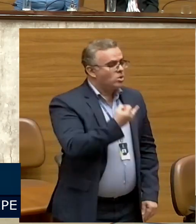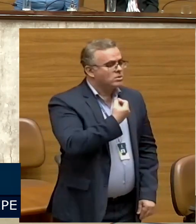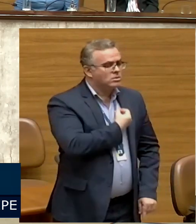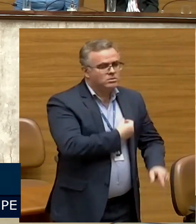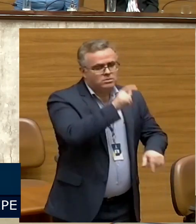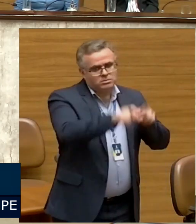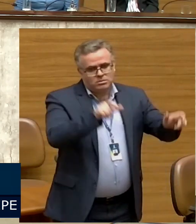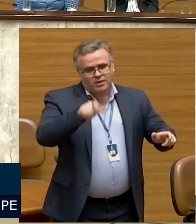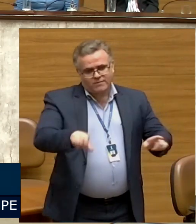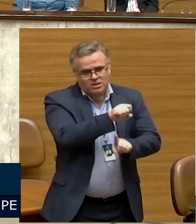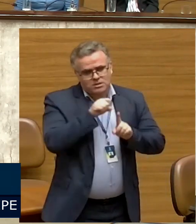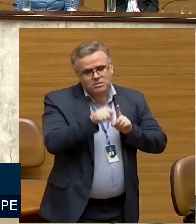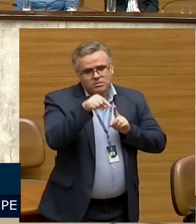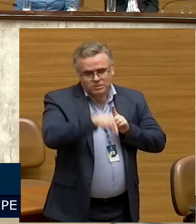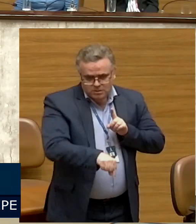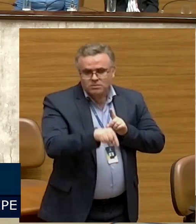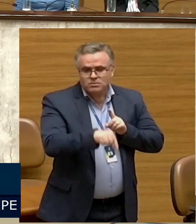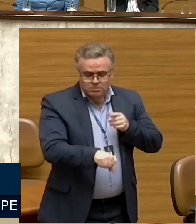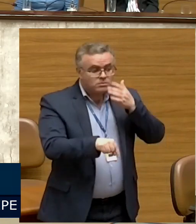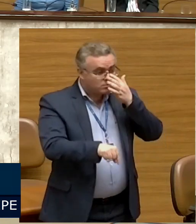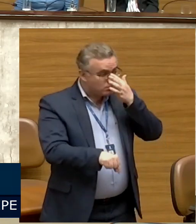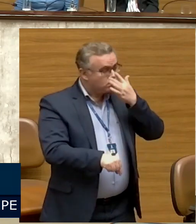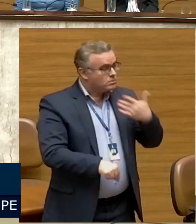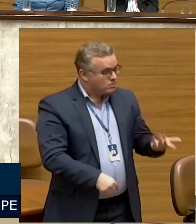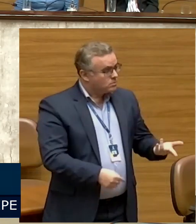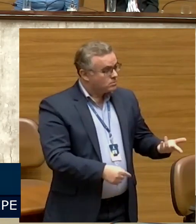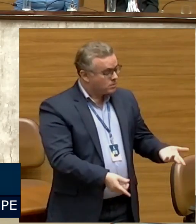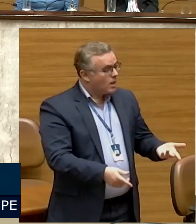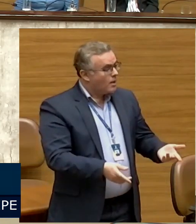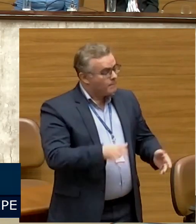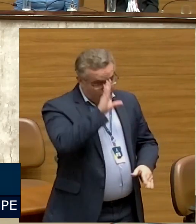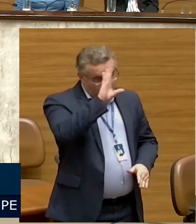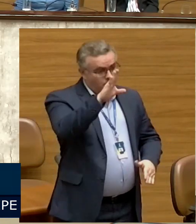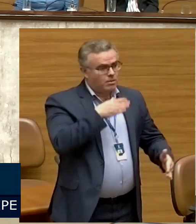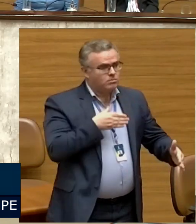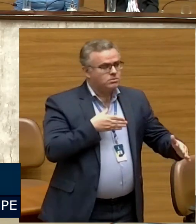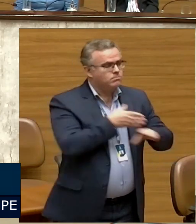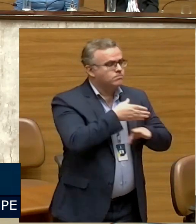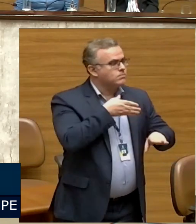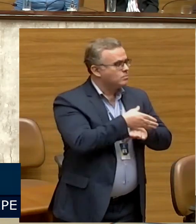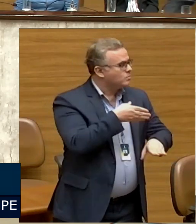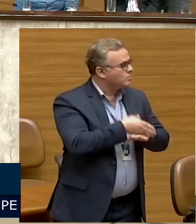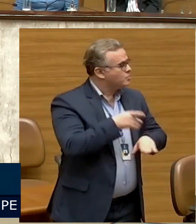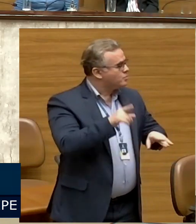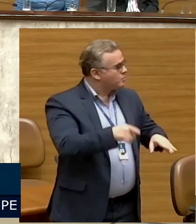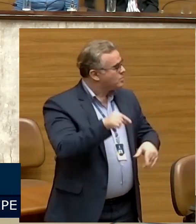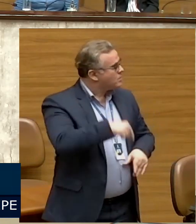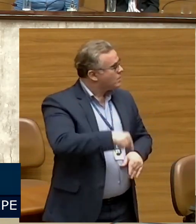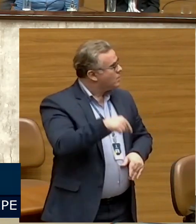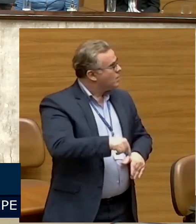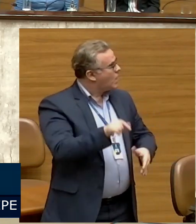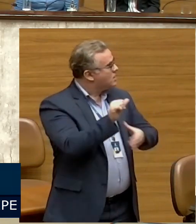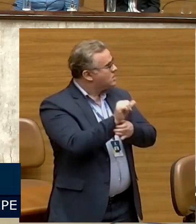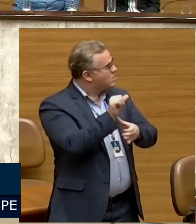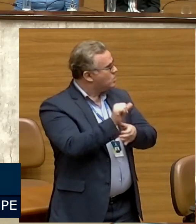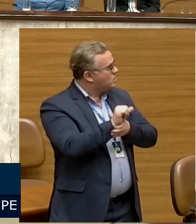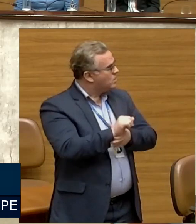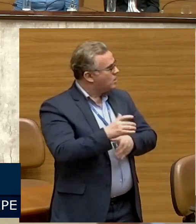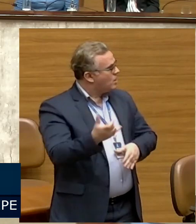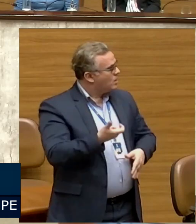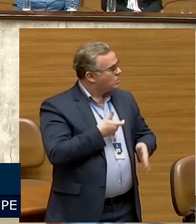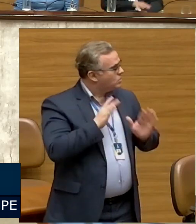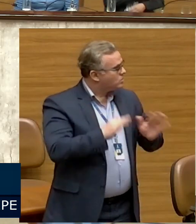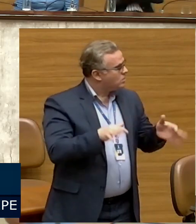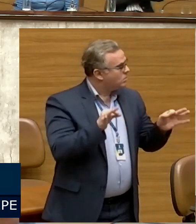na vida de nossa sociedade, na direção de acessibilidade. E nossa assessoria aqui, né, tem várias